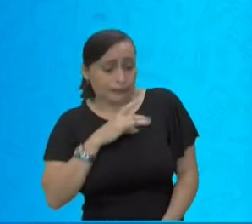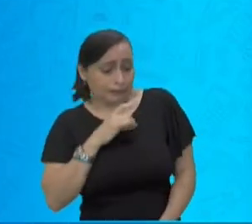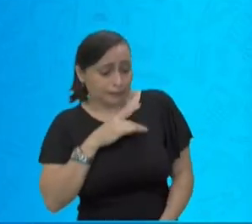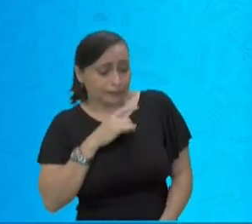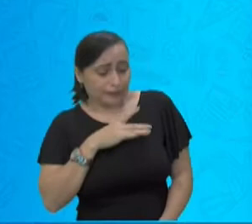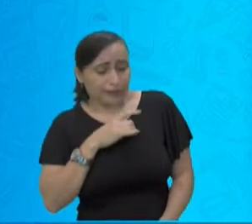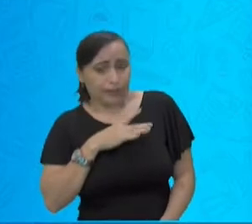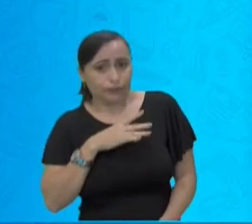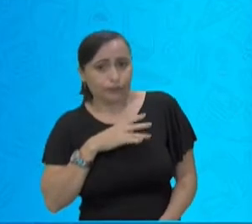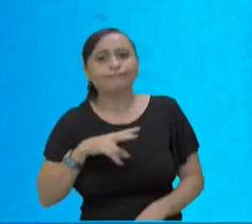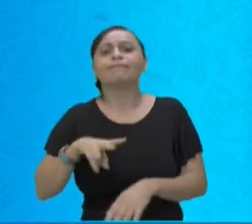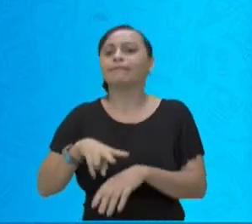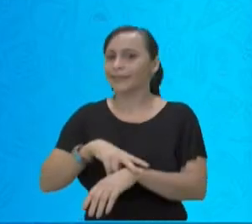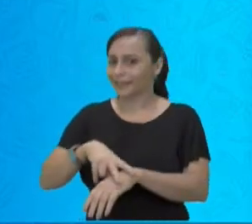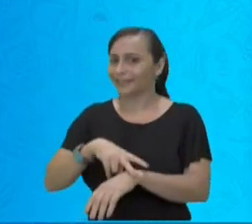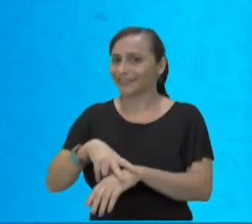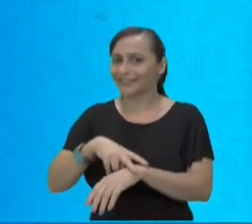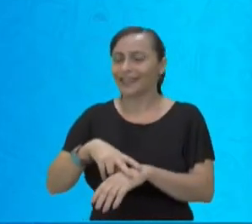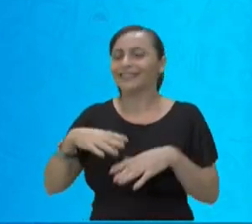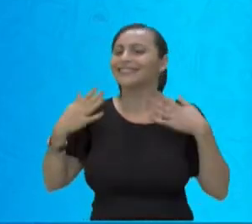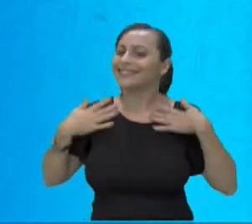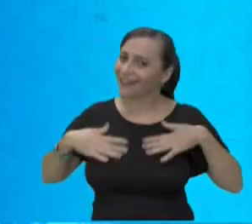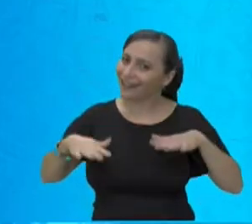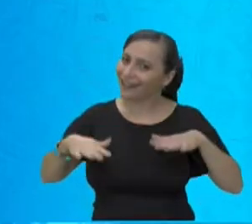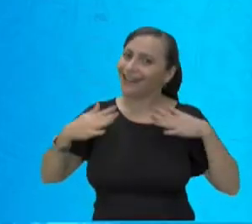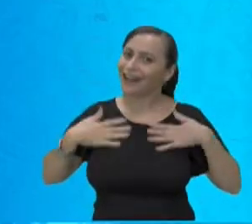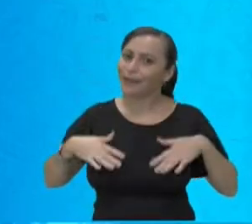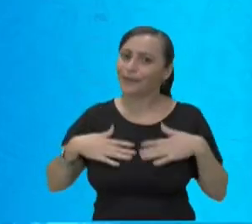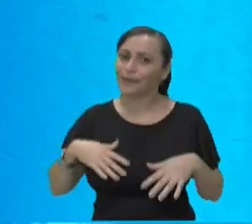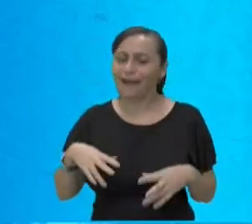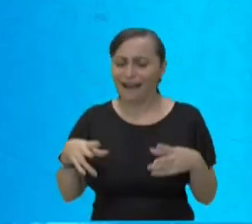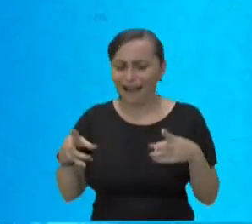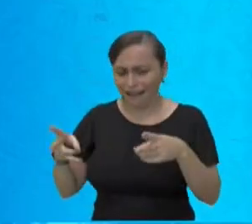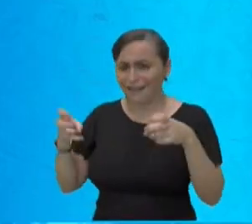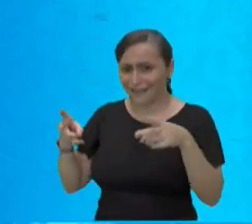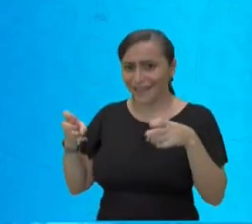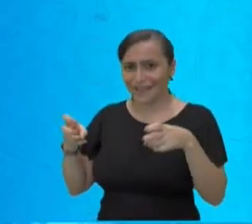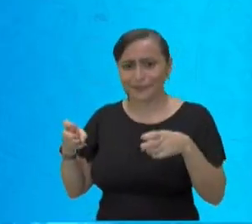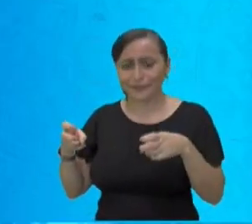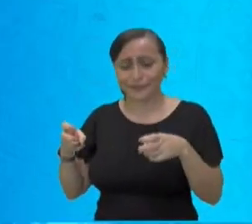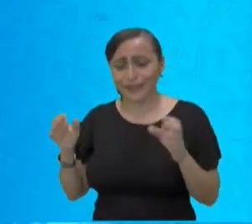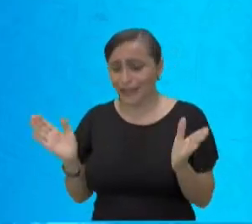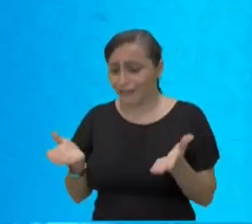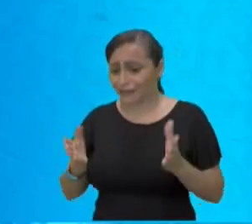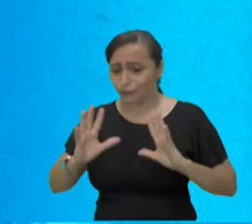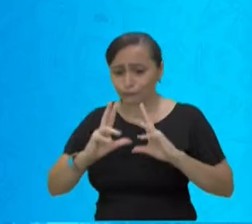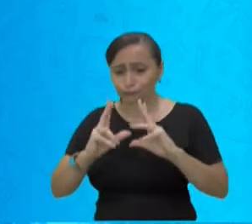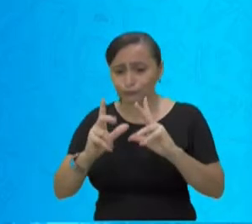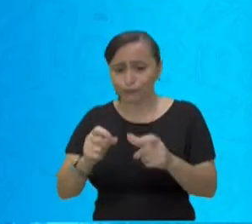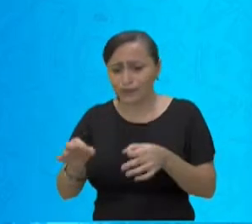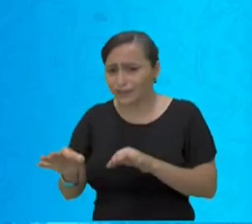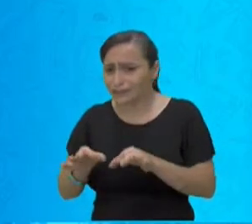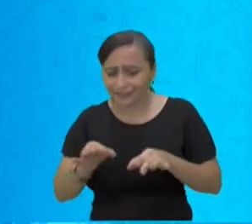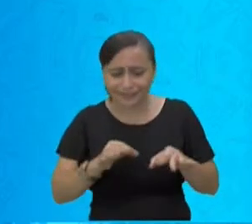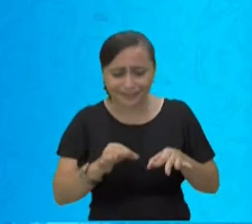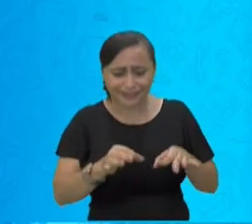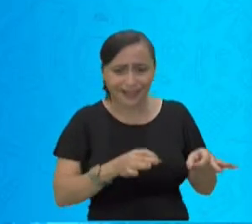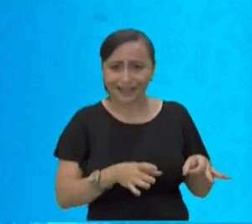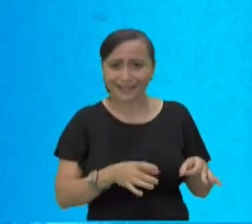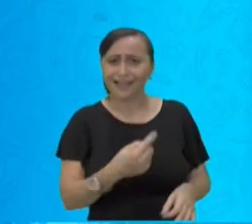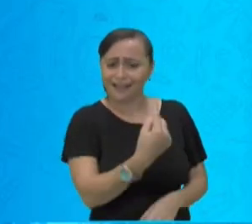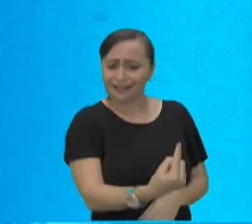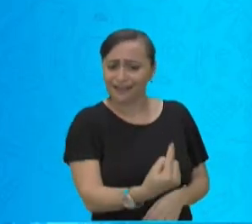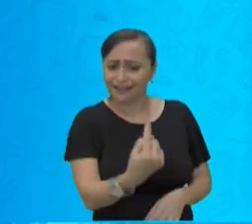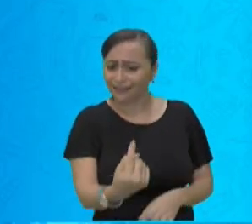Medo Rio Verde da calma olha só agora já estão todas organizadas